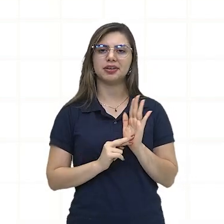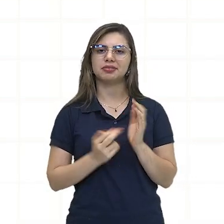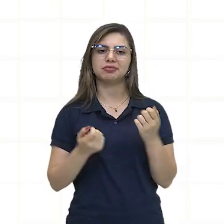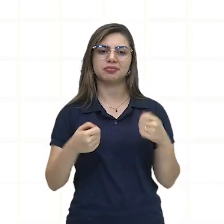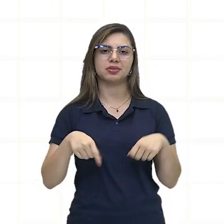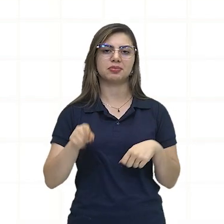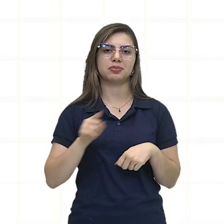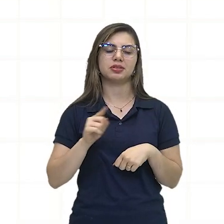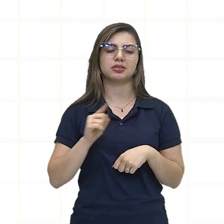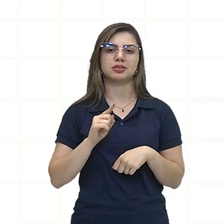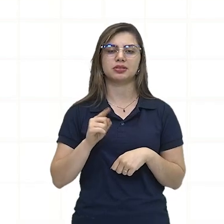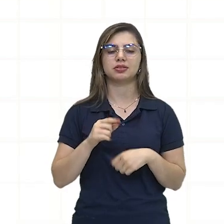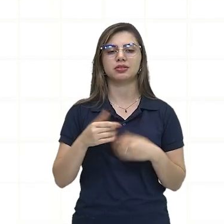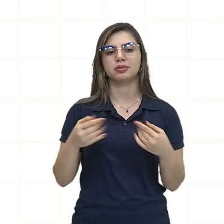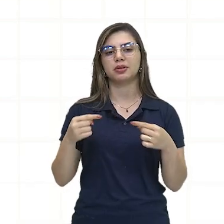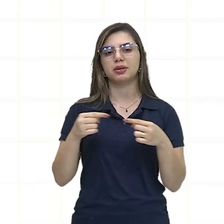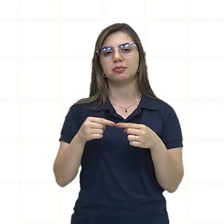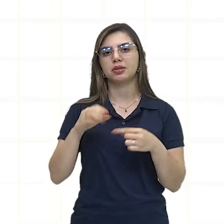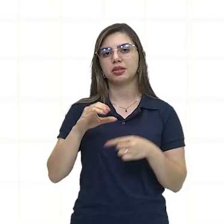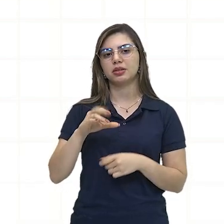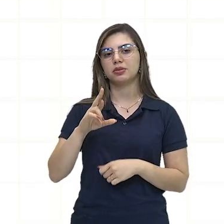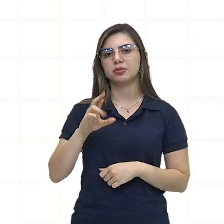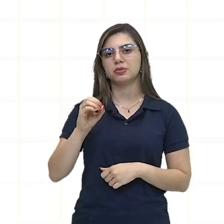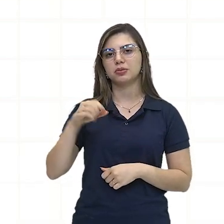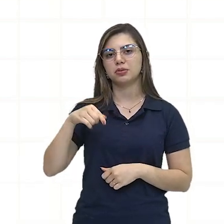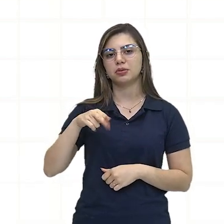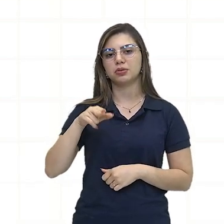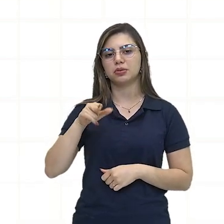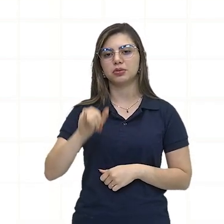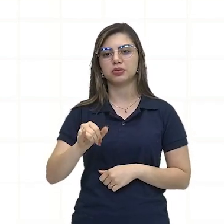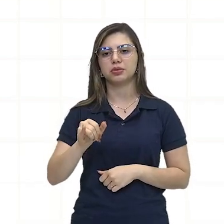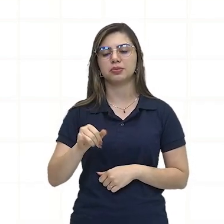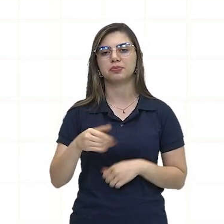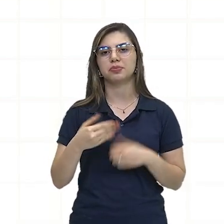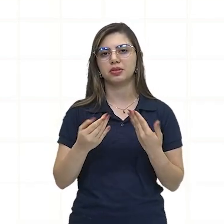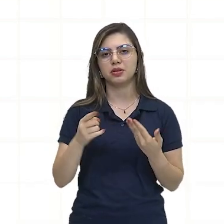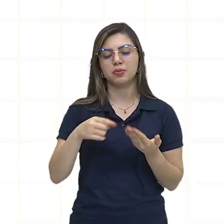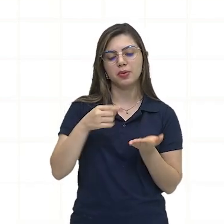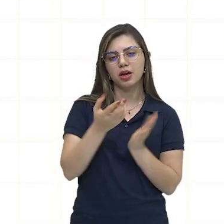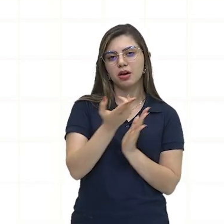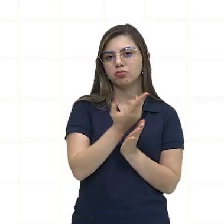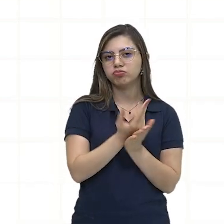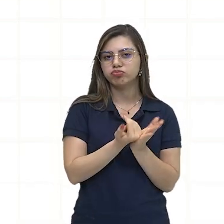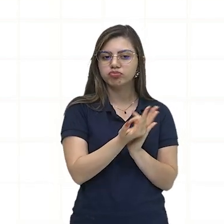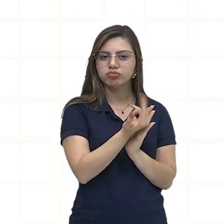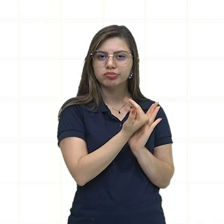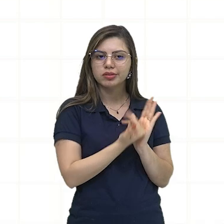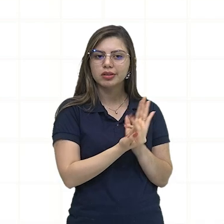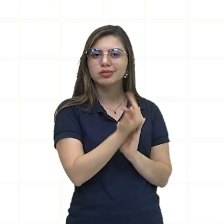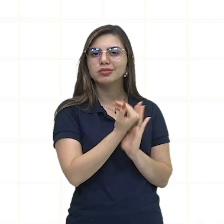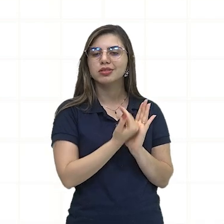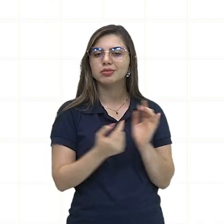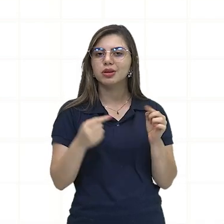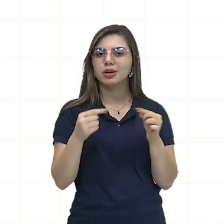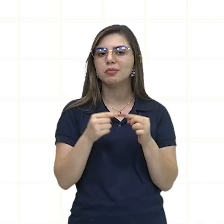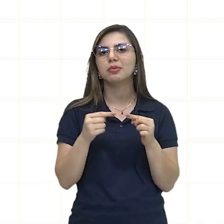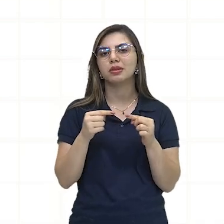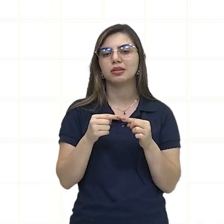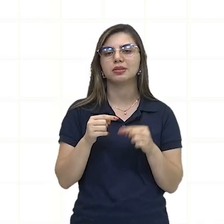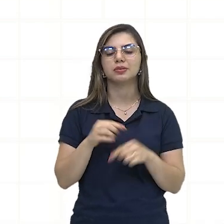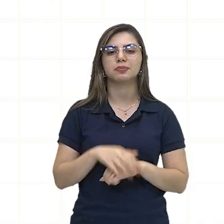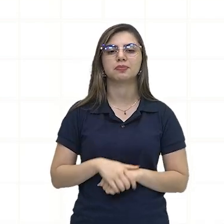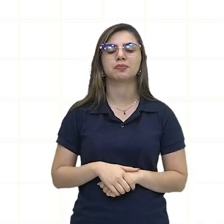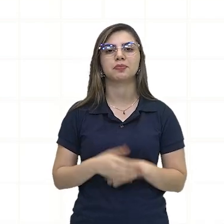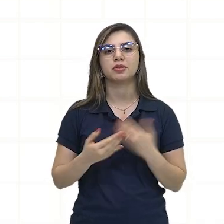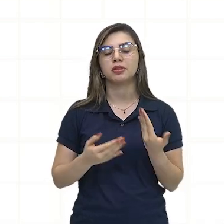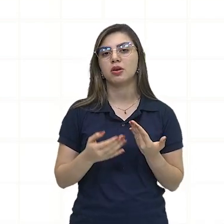produzir esse desenho, essa imagem, né? Esse esboço, que é um desenho, esse croquis. O croquis, então, não